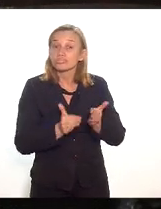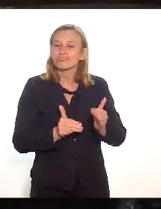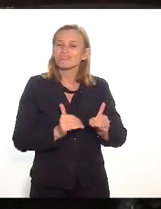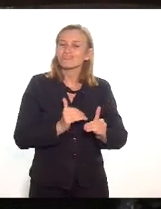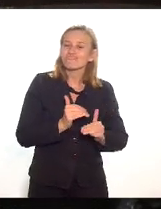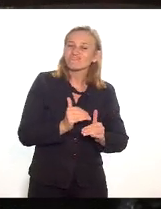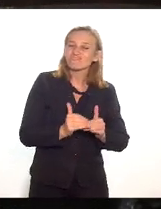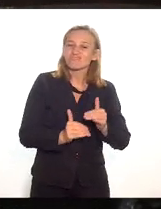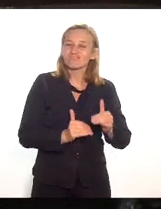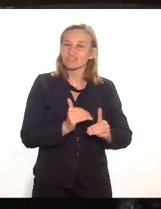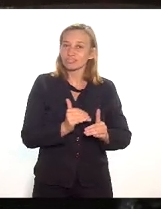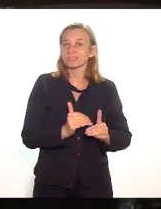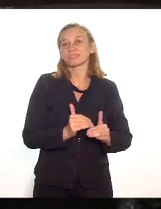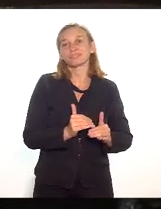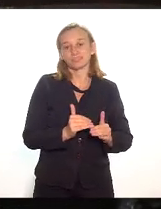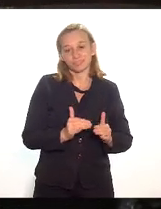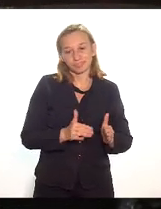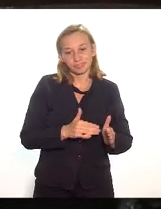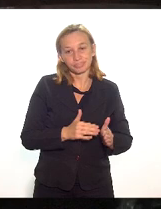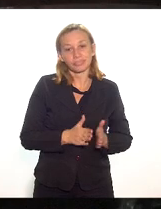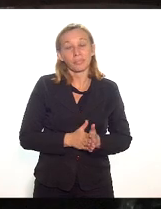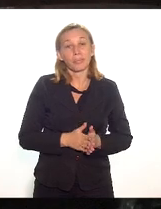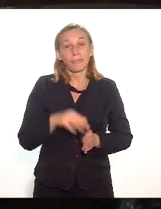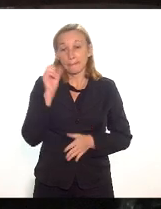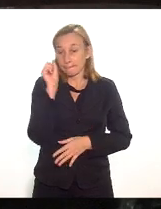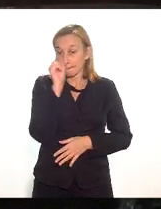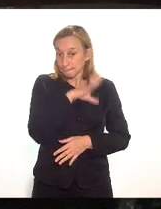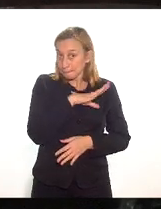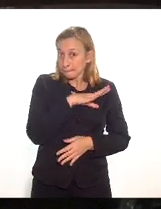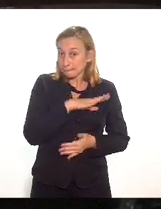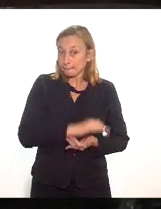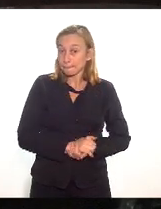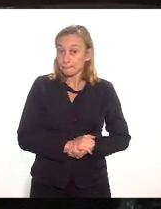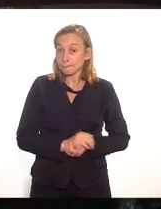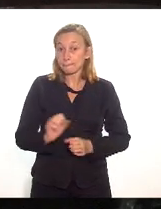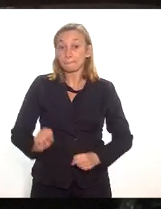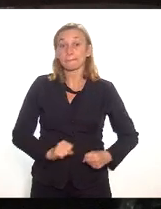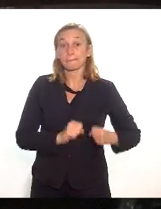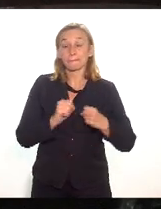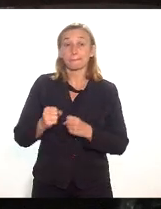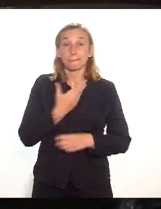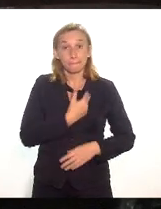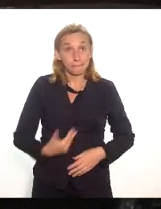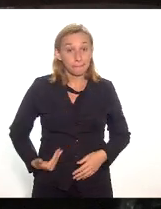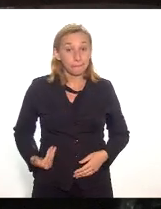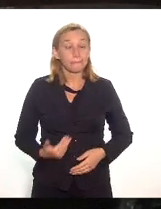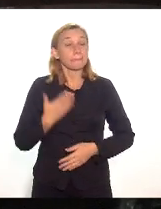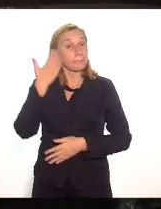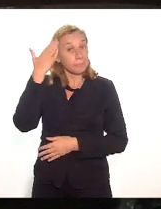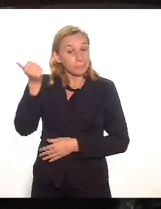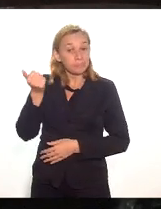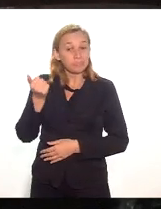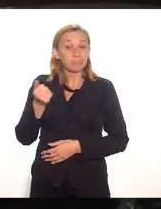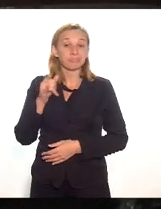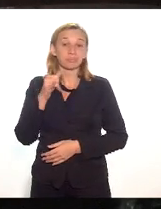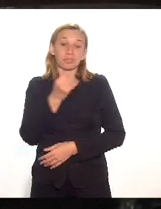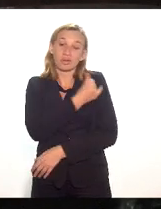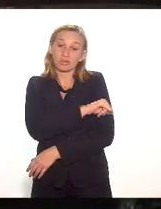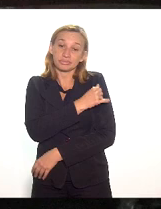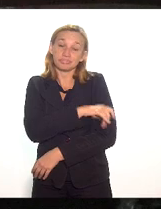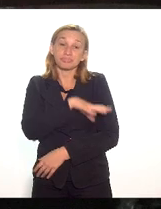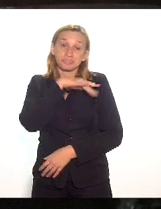processo completo de absurdo da negligência do poder público, sabe que o Rio de Janeiro está um